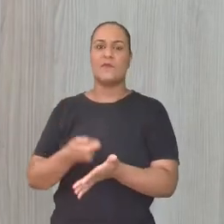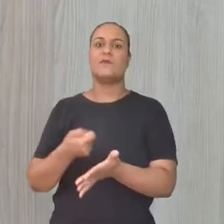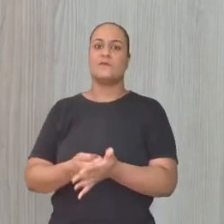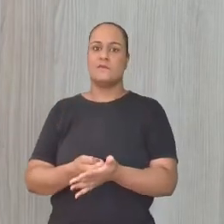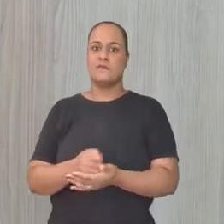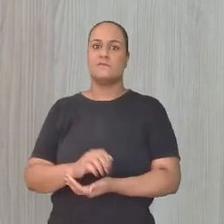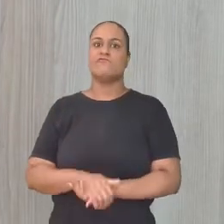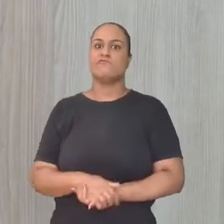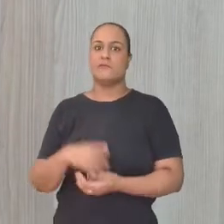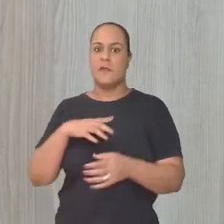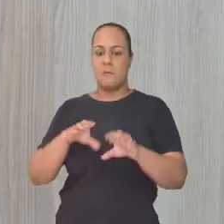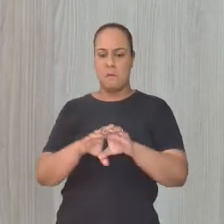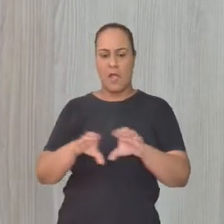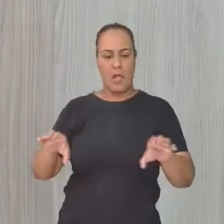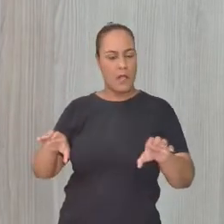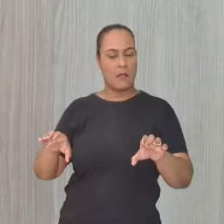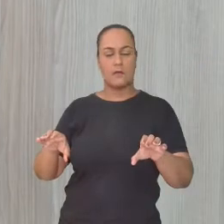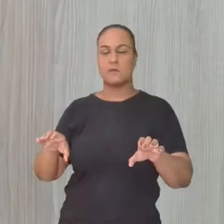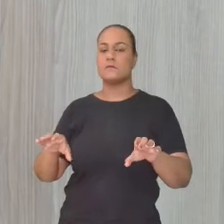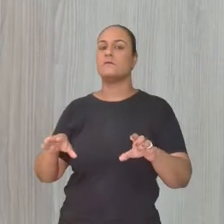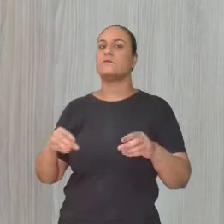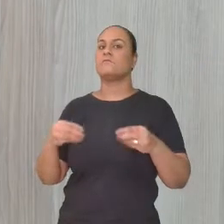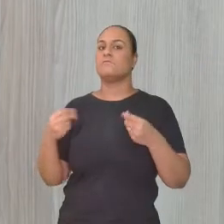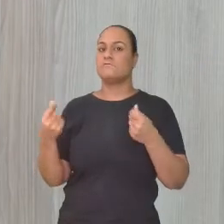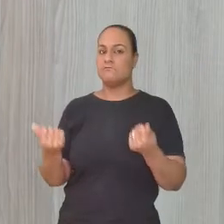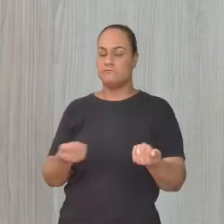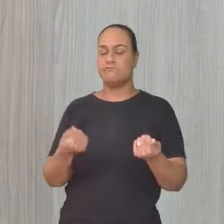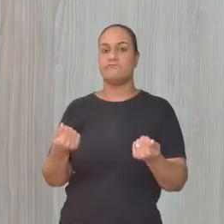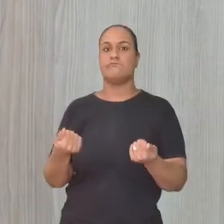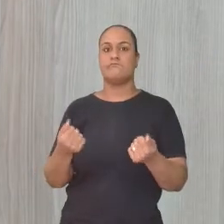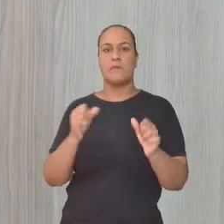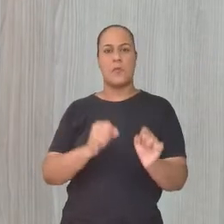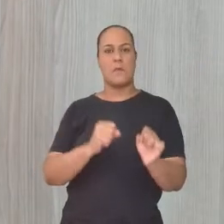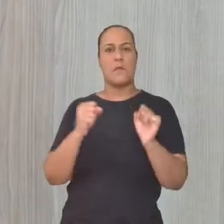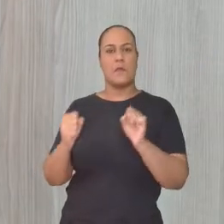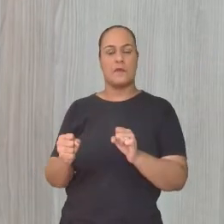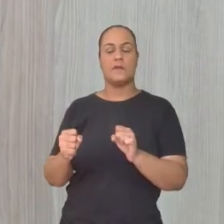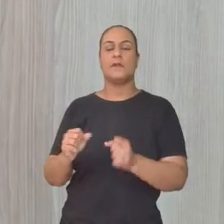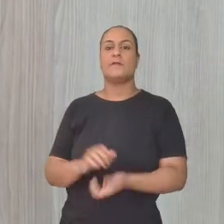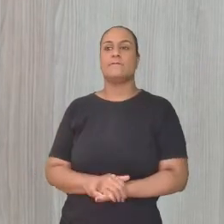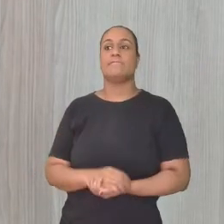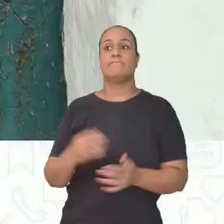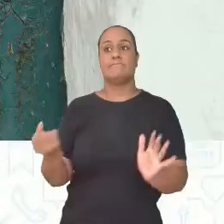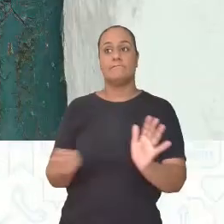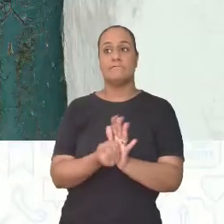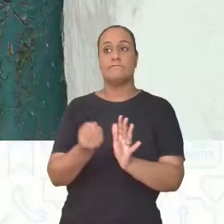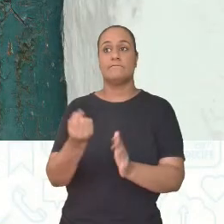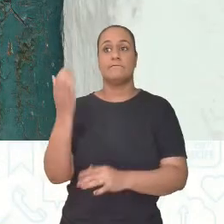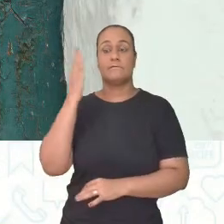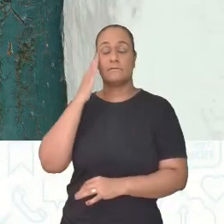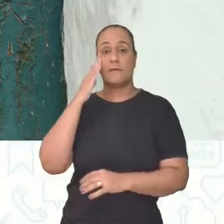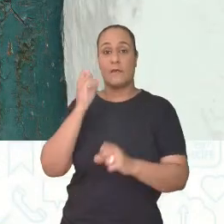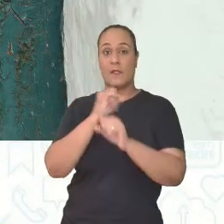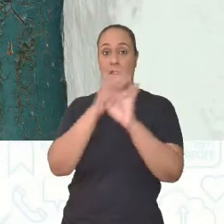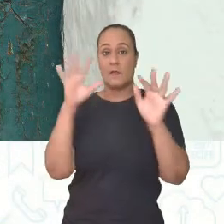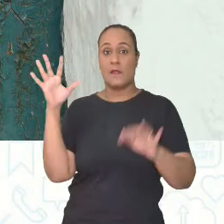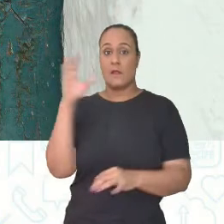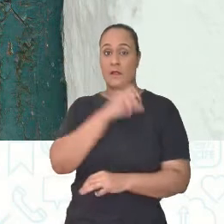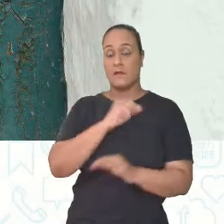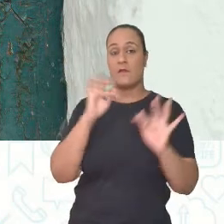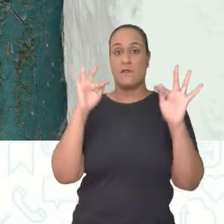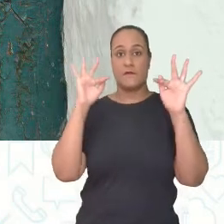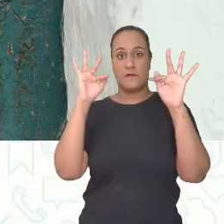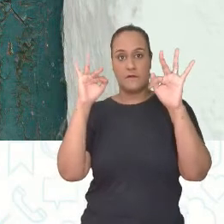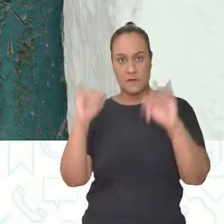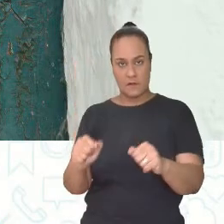de um padrão ali de poder foi o que marcou principalmente esse período histórico. Pois é. E aí vamos entender aqui rapidamente o desfecho,